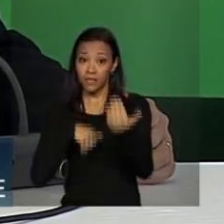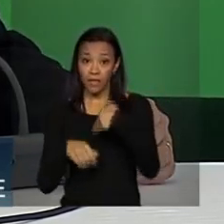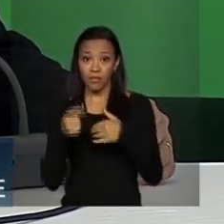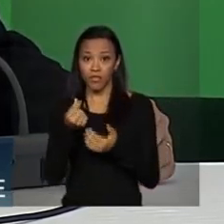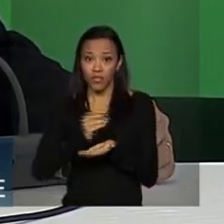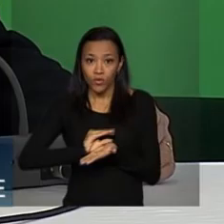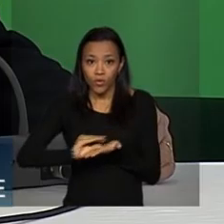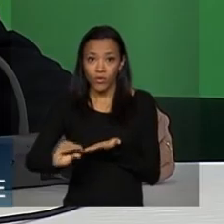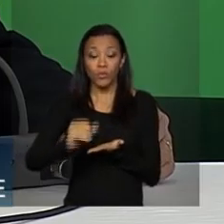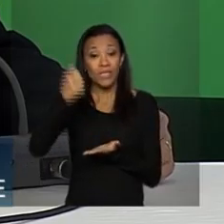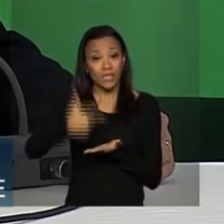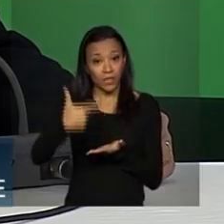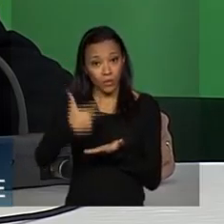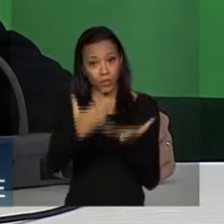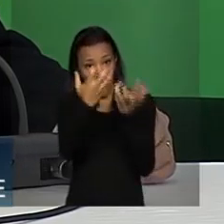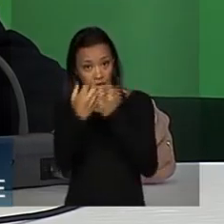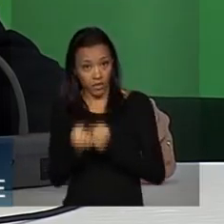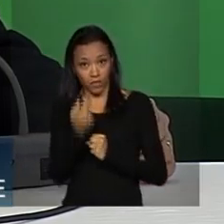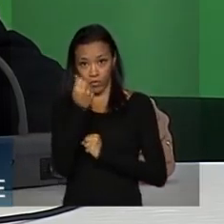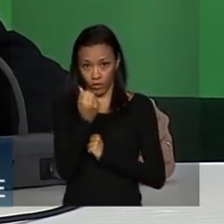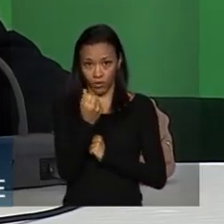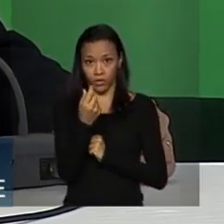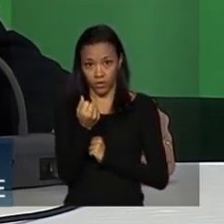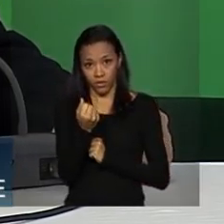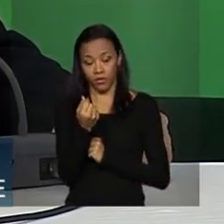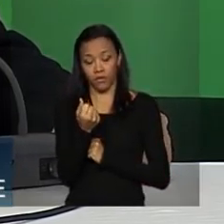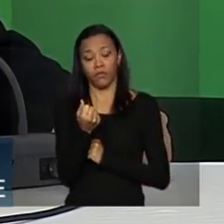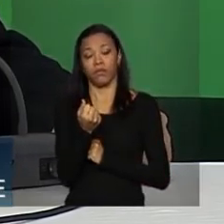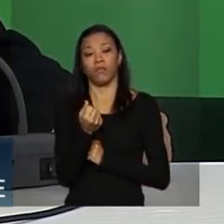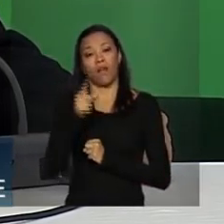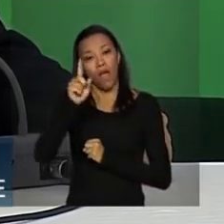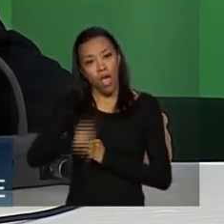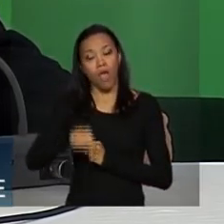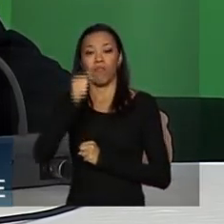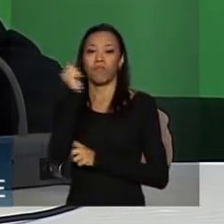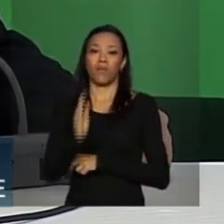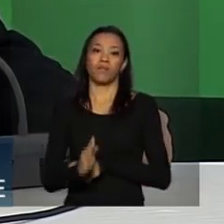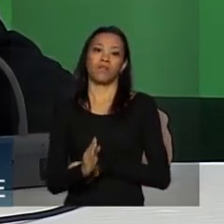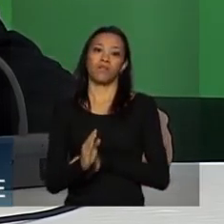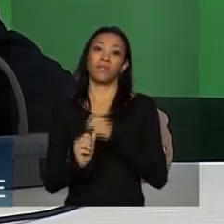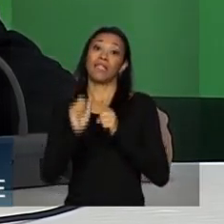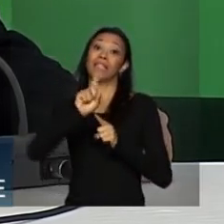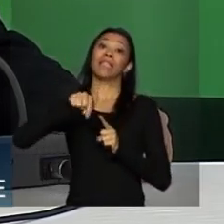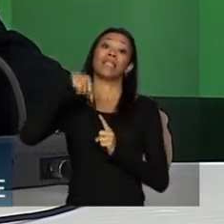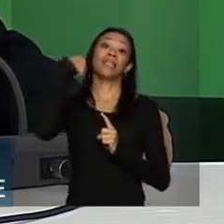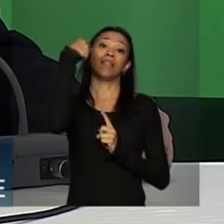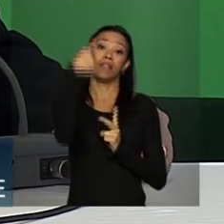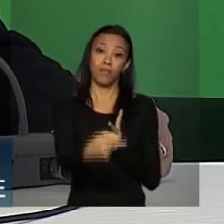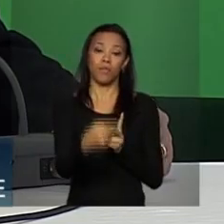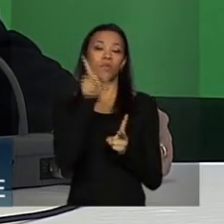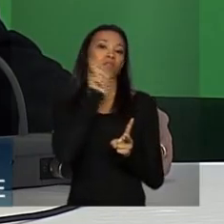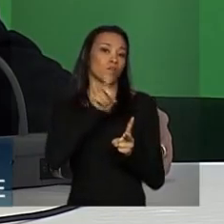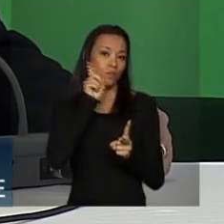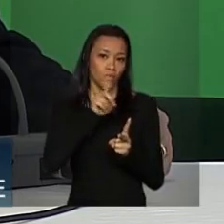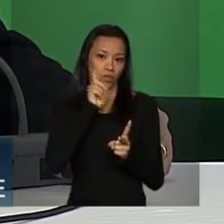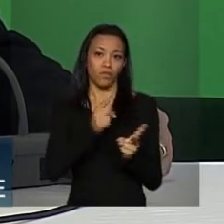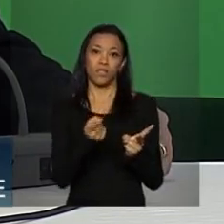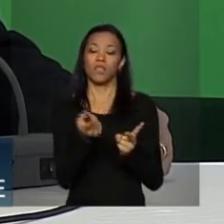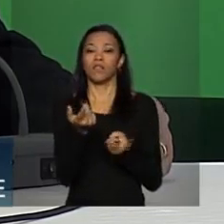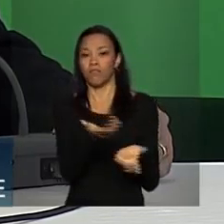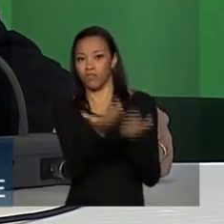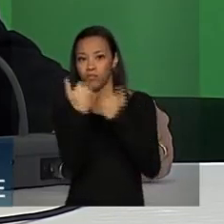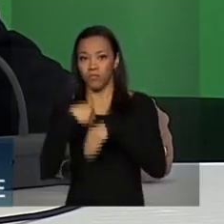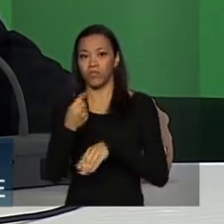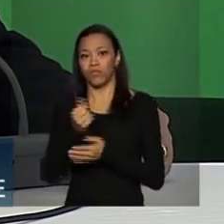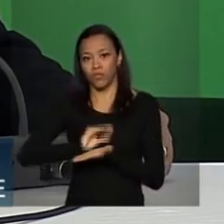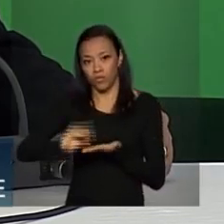segundo maior país que recebe investimentos mexicanos no mundo é o Brasil, depois dos Estados Unidos. Nós